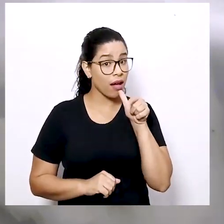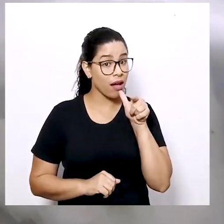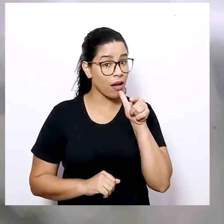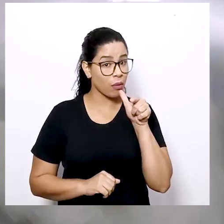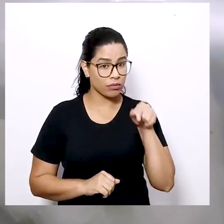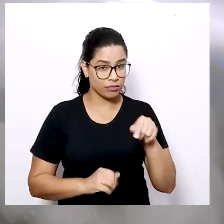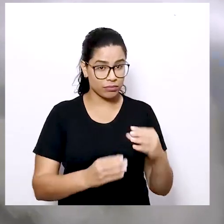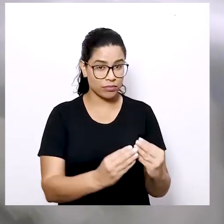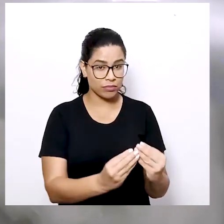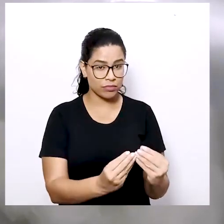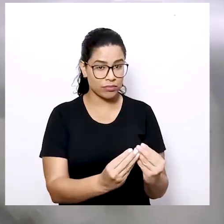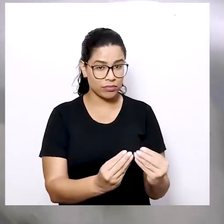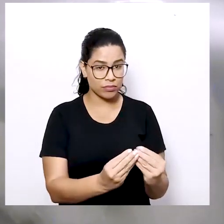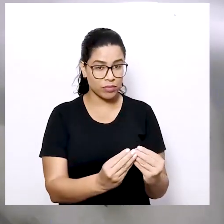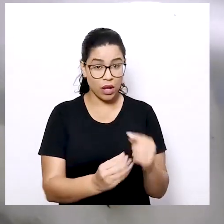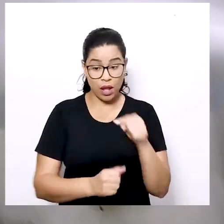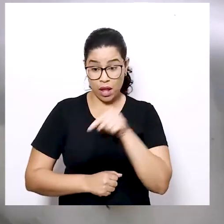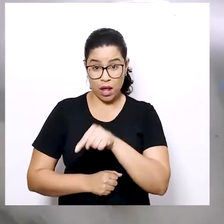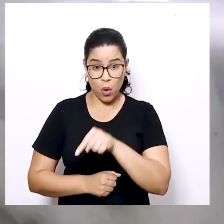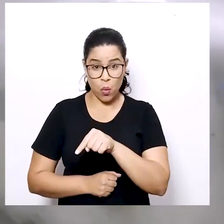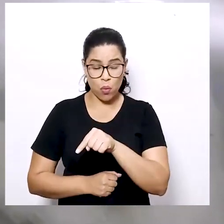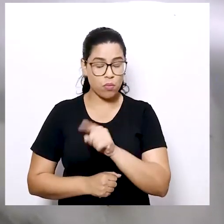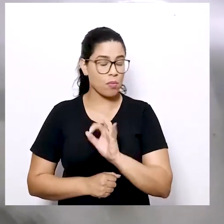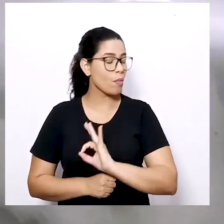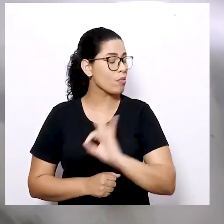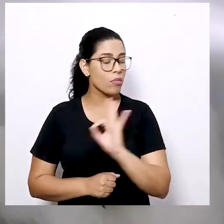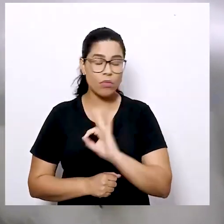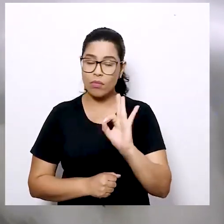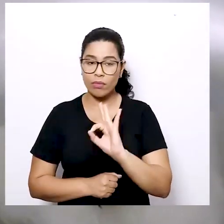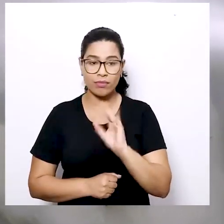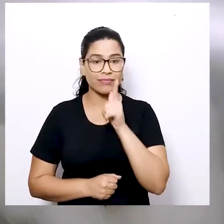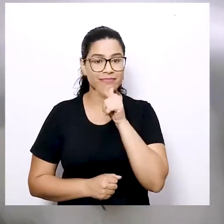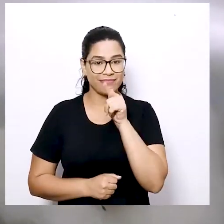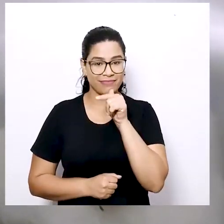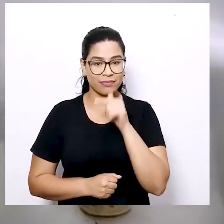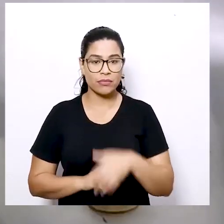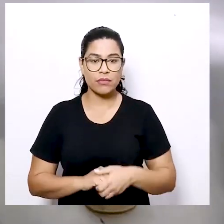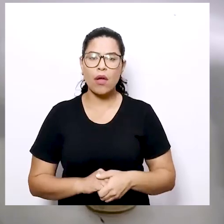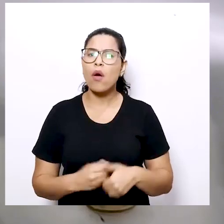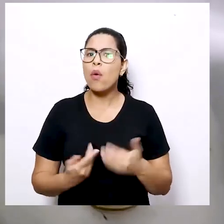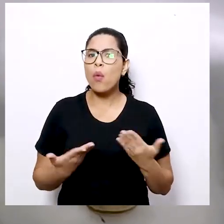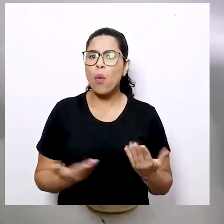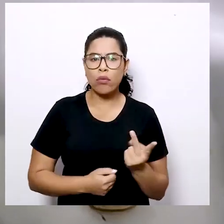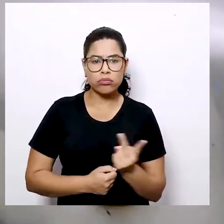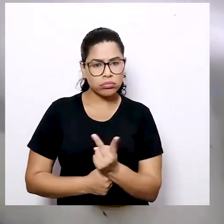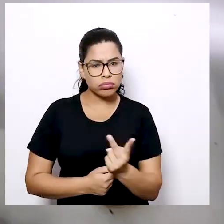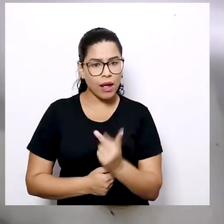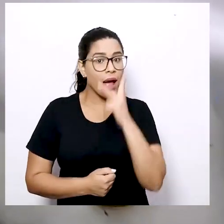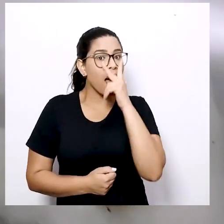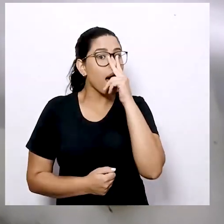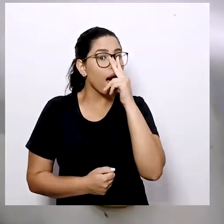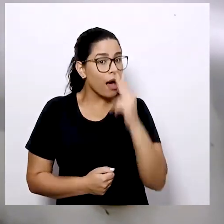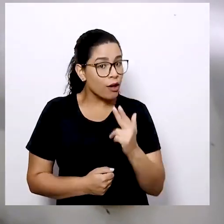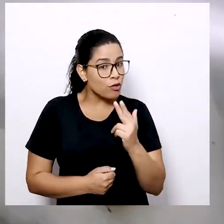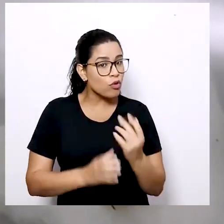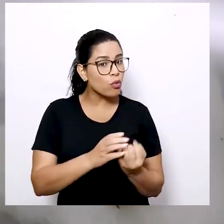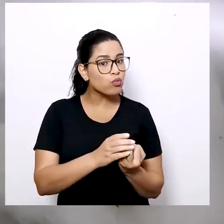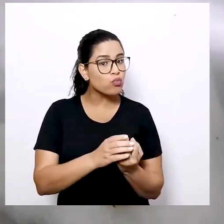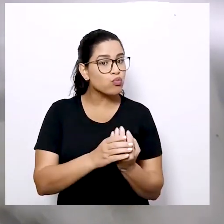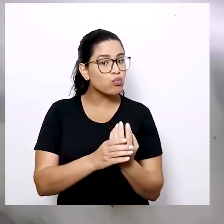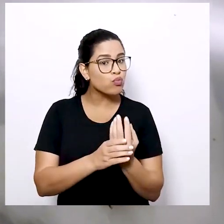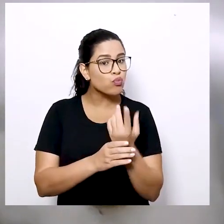umedecer o feijão. E no outro, nós não vamos colocar água. Qual é que vocês acham